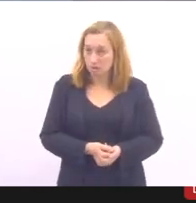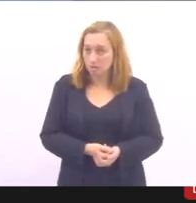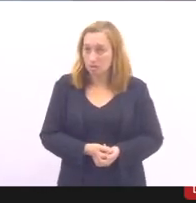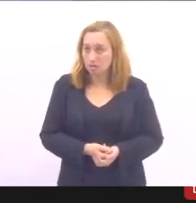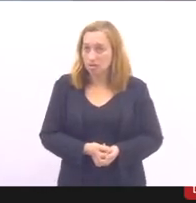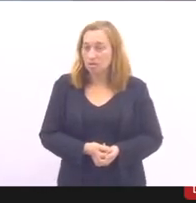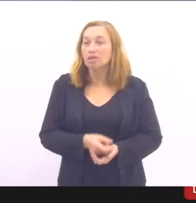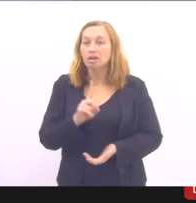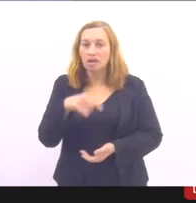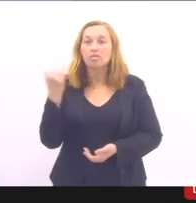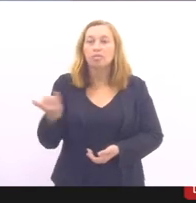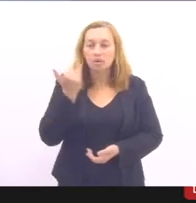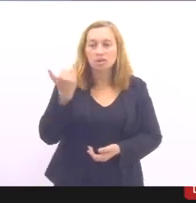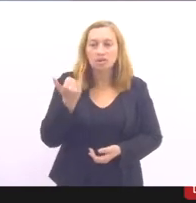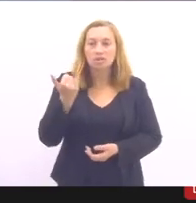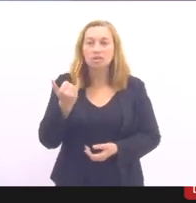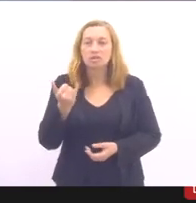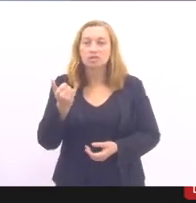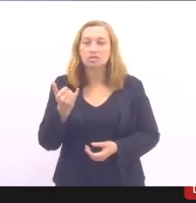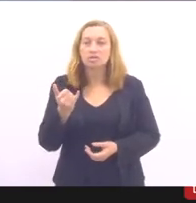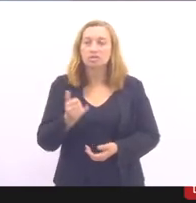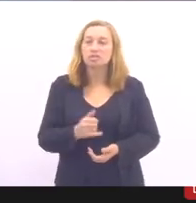e é muito importante a realização